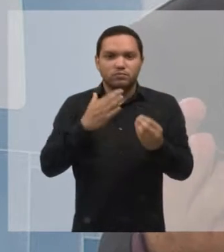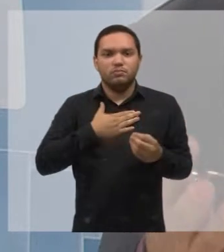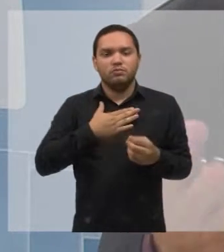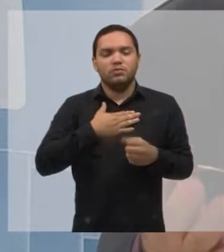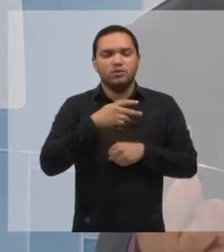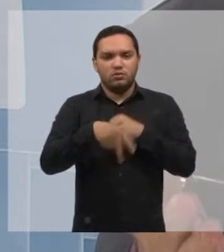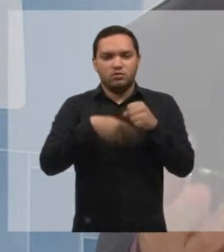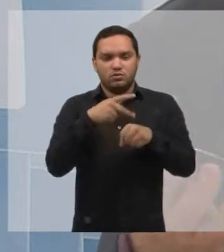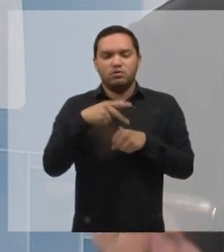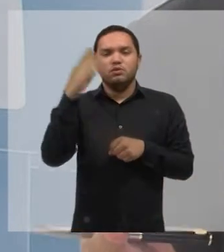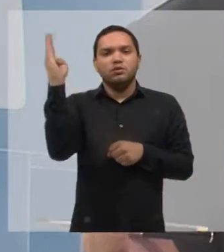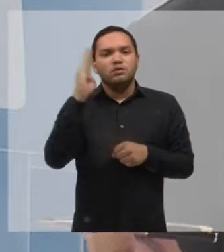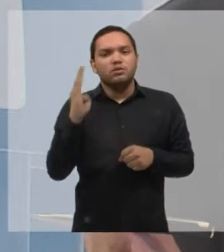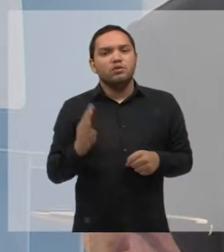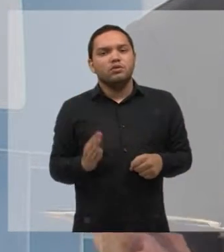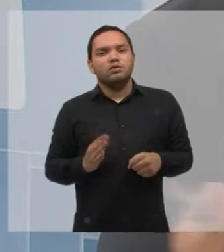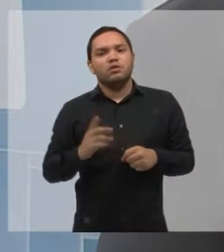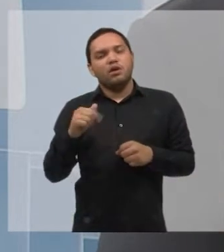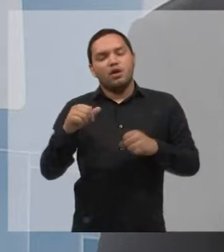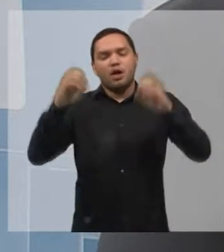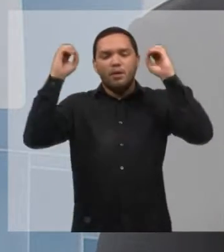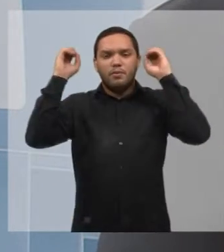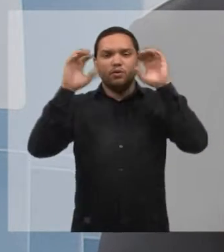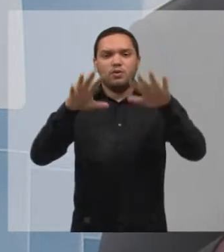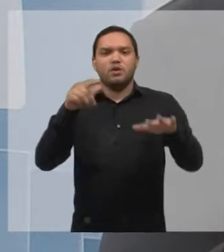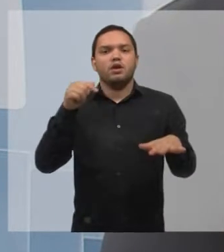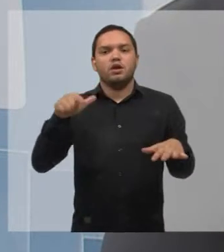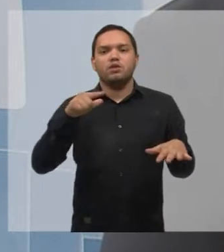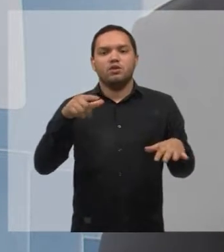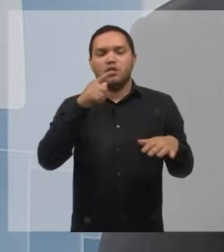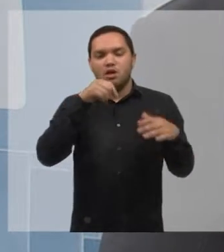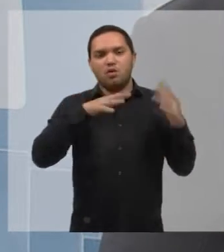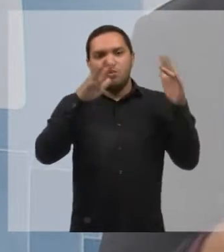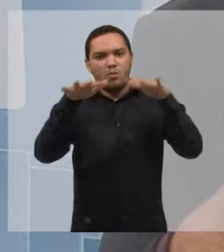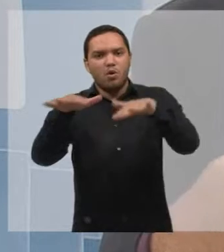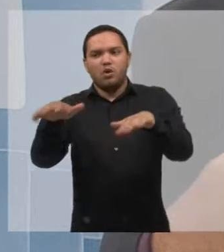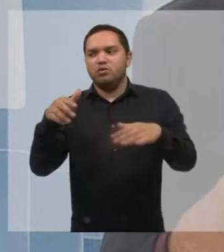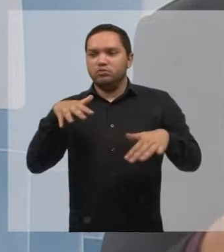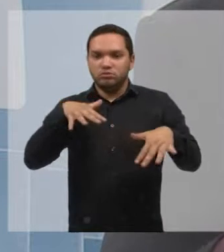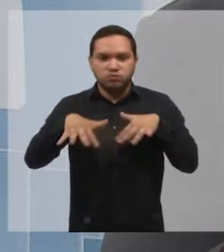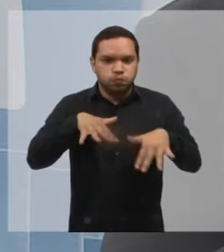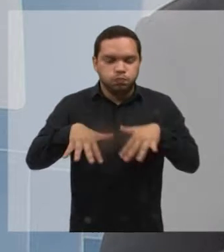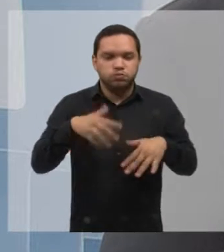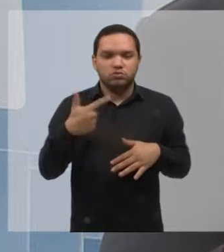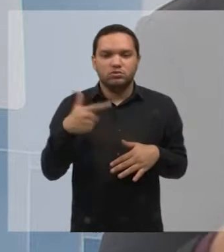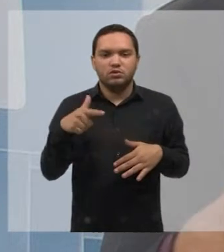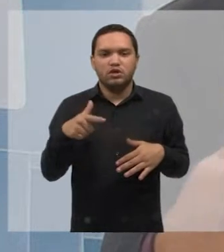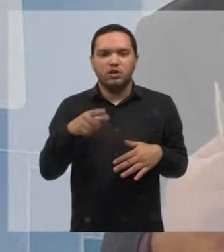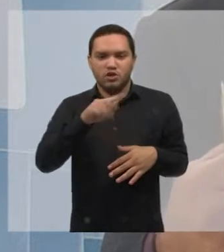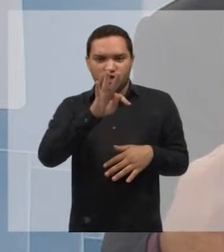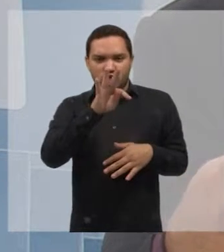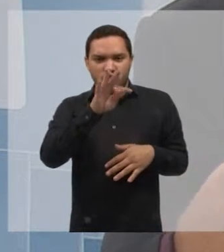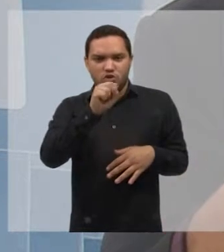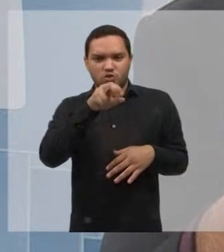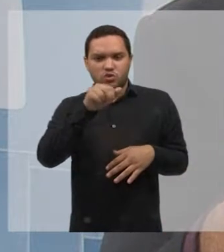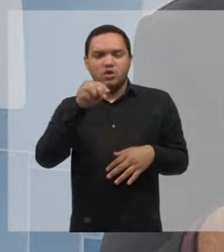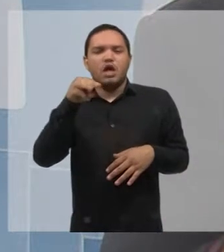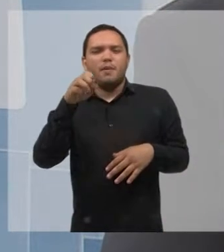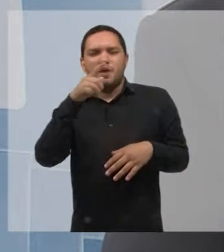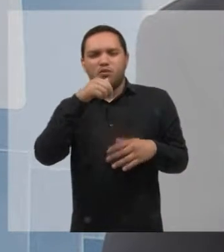o seu país, o nosso país é um país abençoado. Nós não temos maremoto, nós não temos terremoto, nós não temos tsunami, nós não